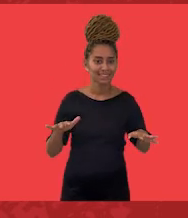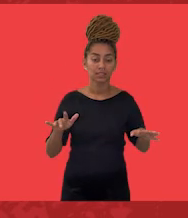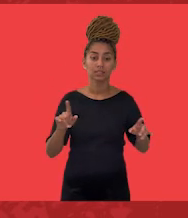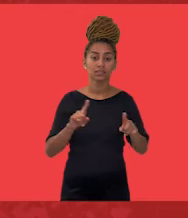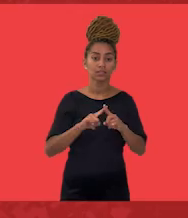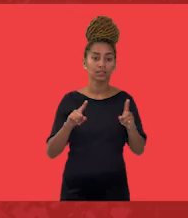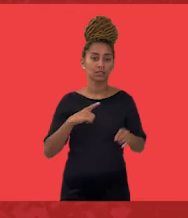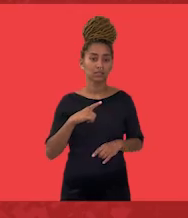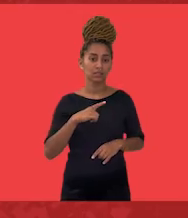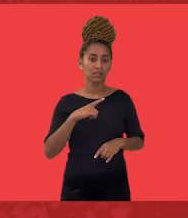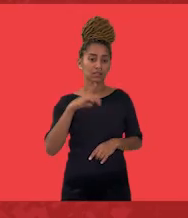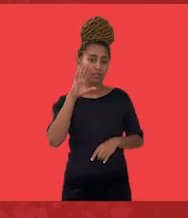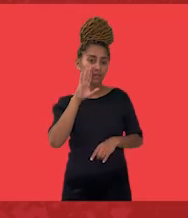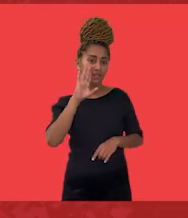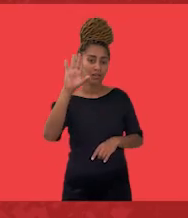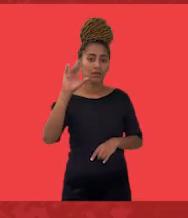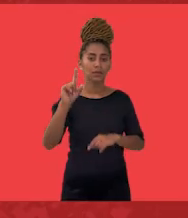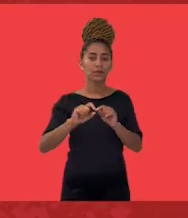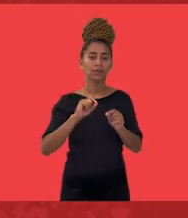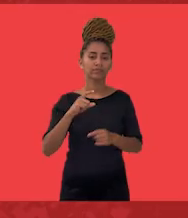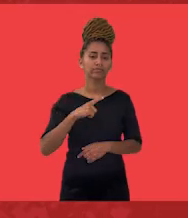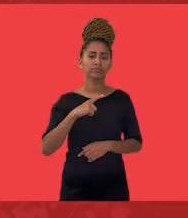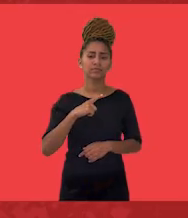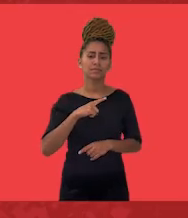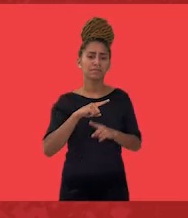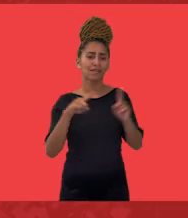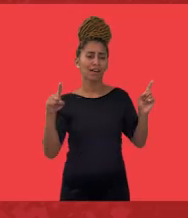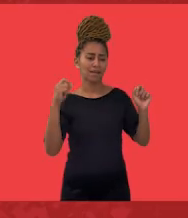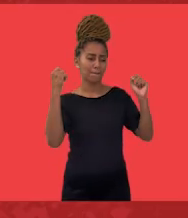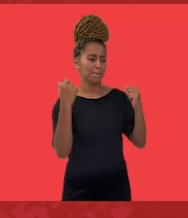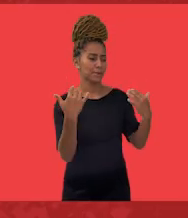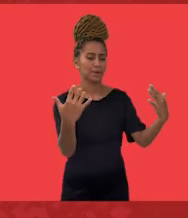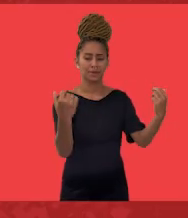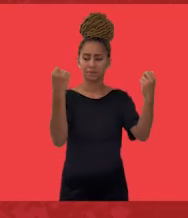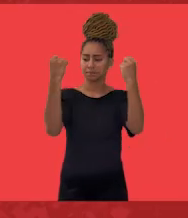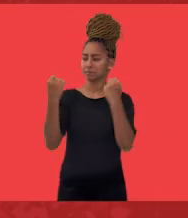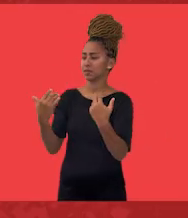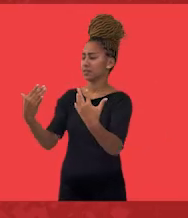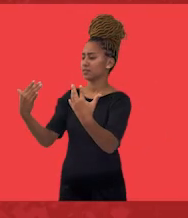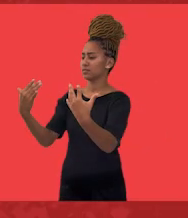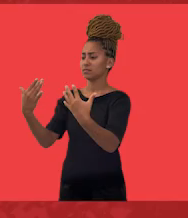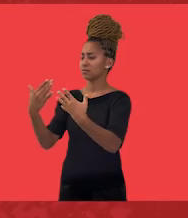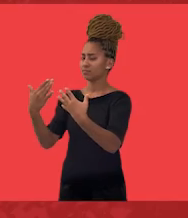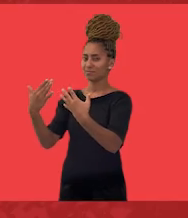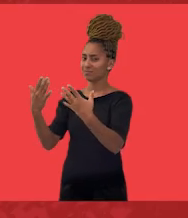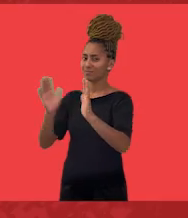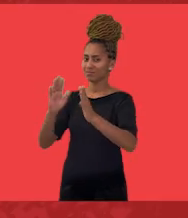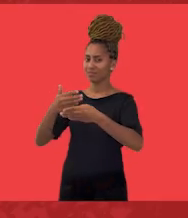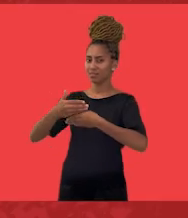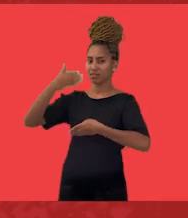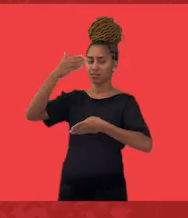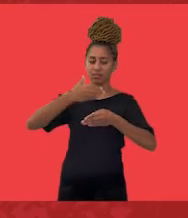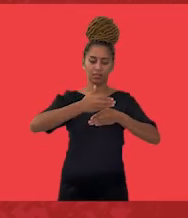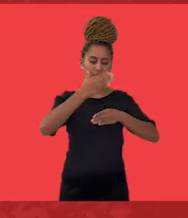o riso, Ana Cristina César. Para a revolta, Roberto Piva.